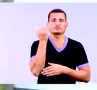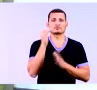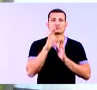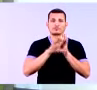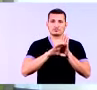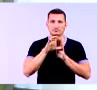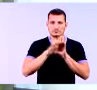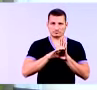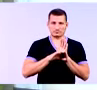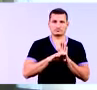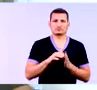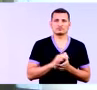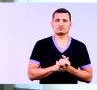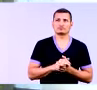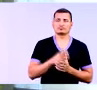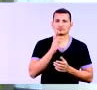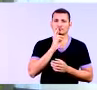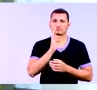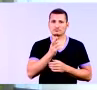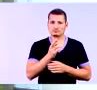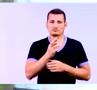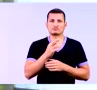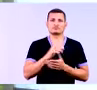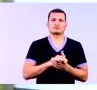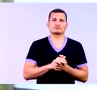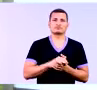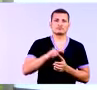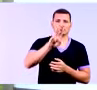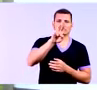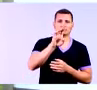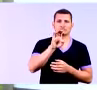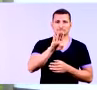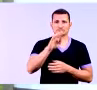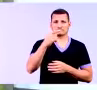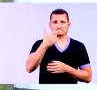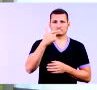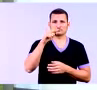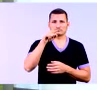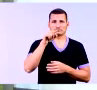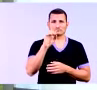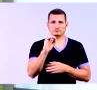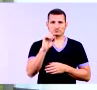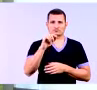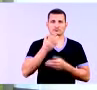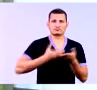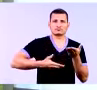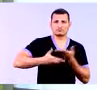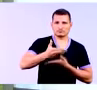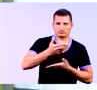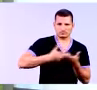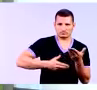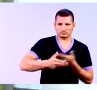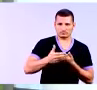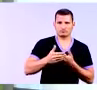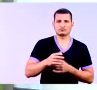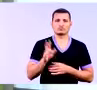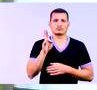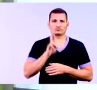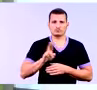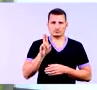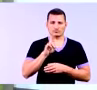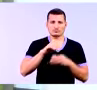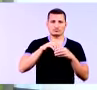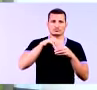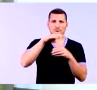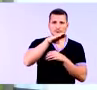geral para responder essa pergunta é que o Web 2.0 é a interação entre o usuário e o conteúdo fornecido